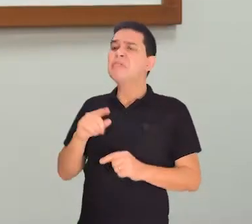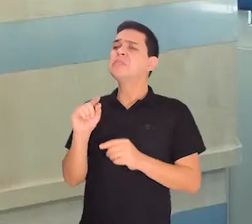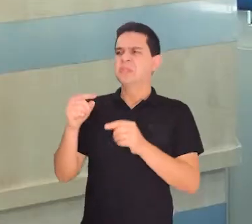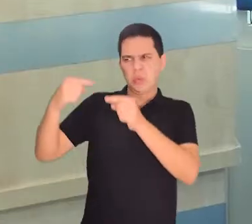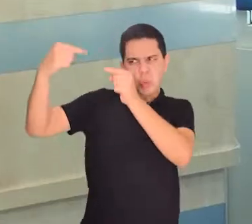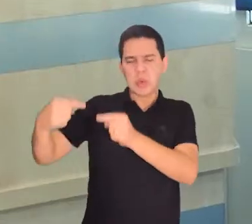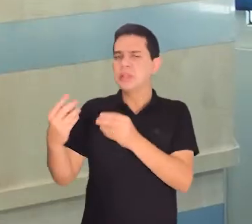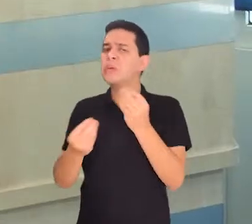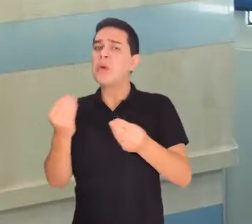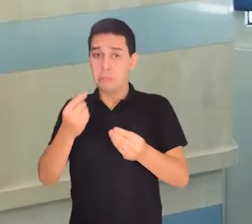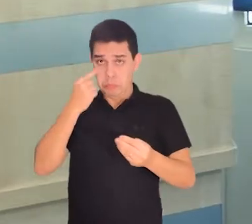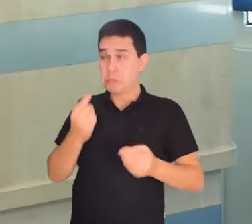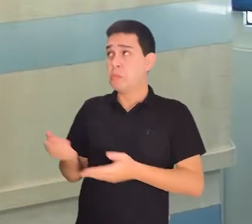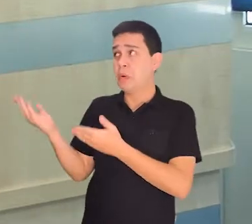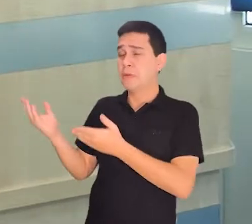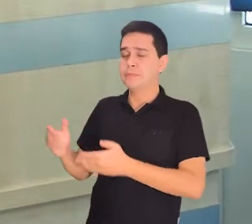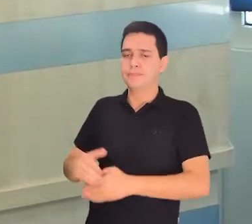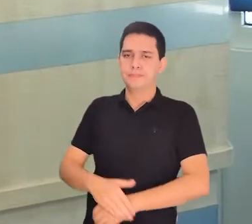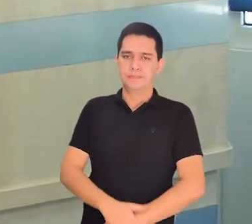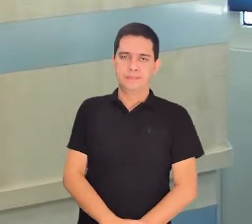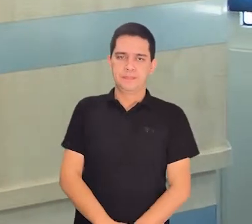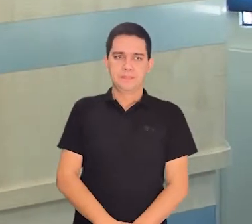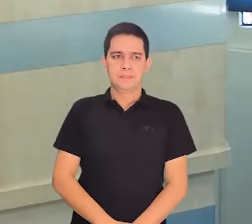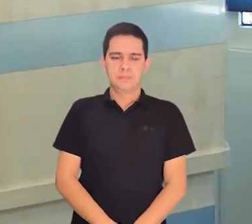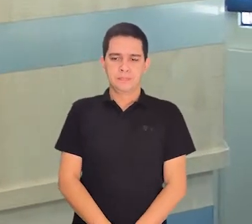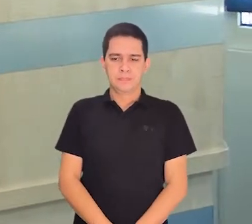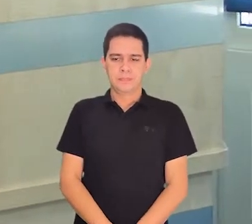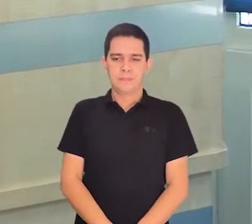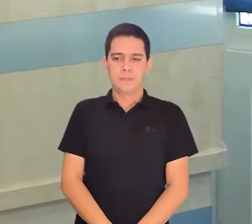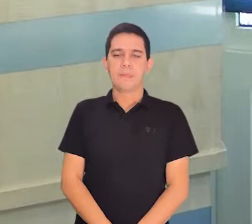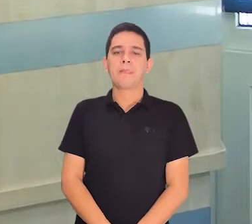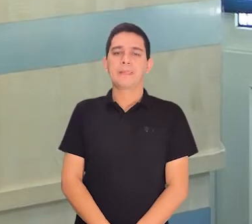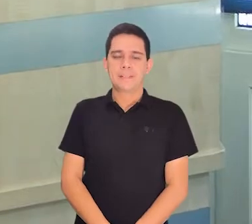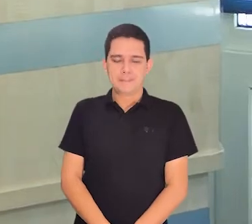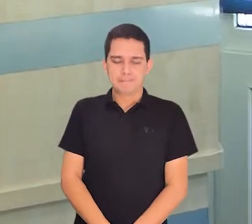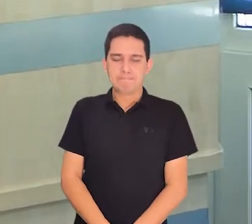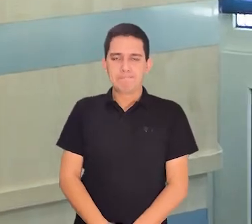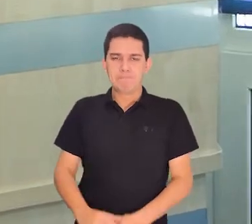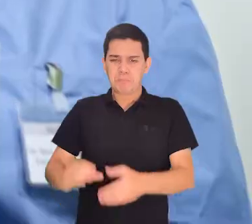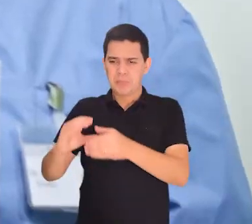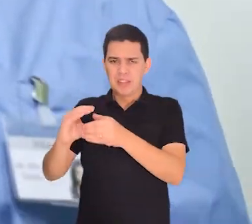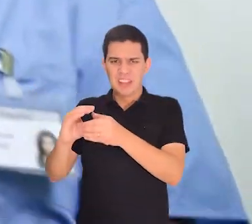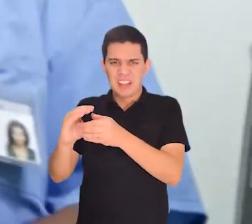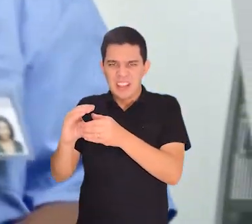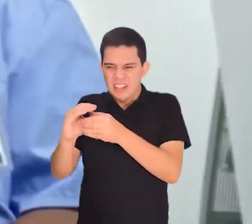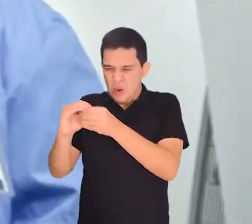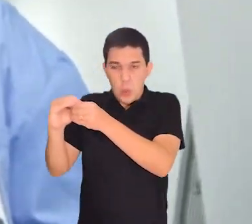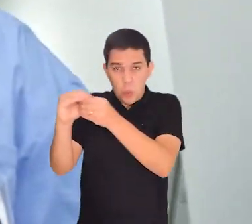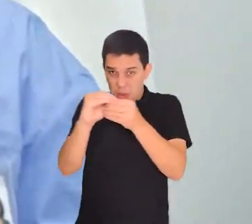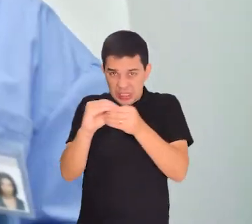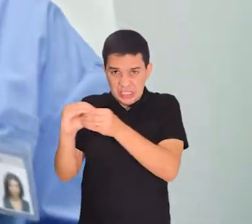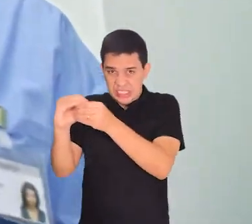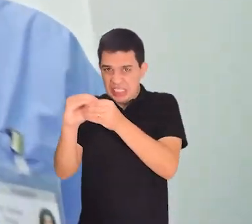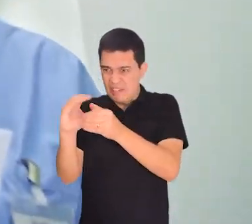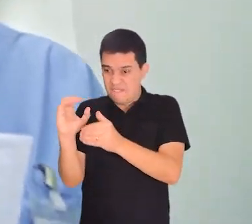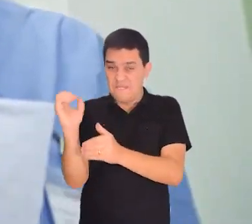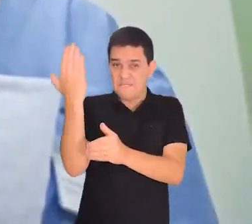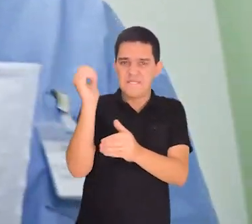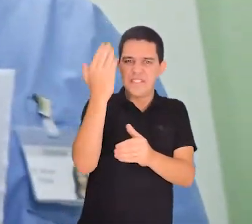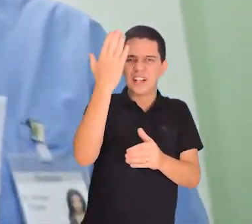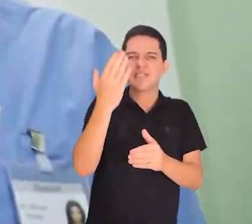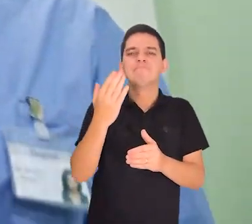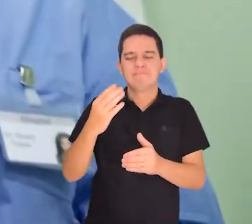fraude. Uma prática que, infelizmente, tem se tornado muito comum. As chamadas cooperativas fake